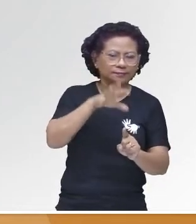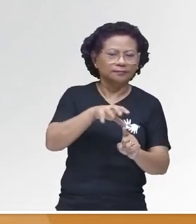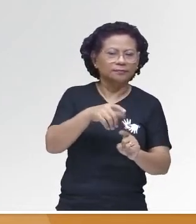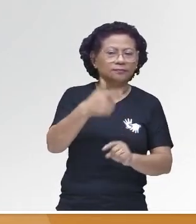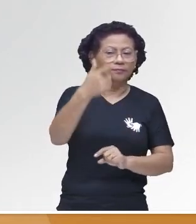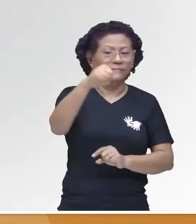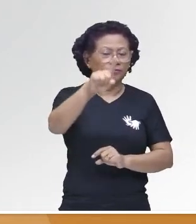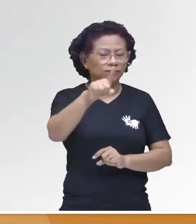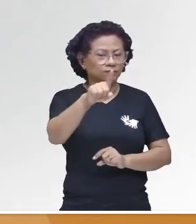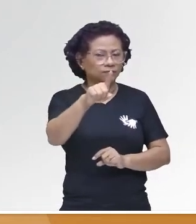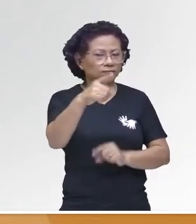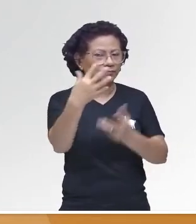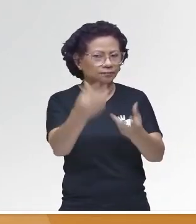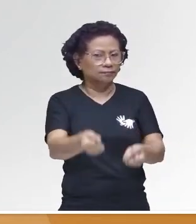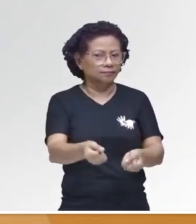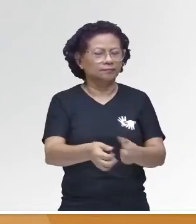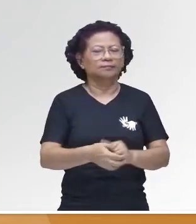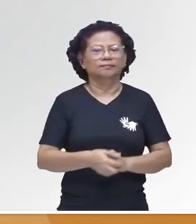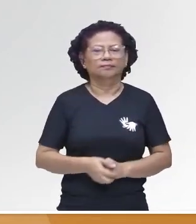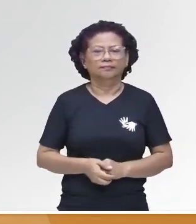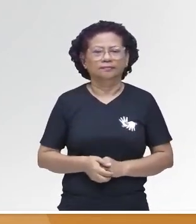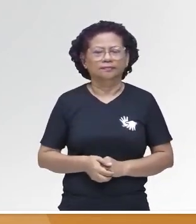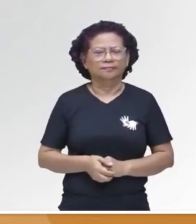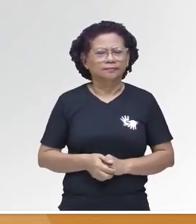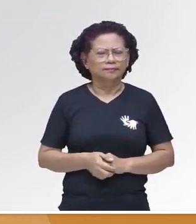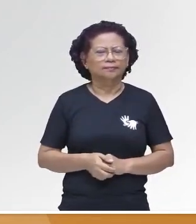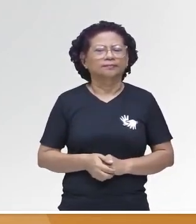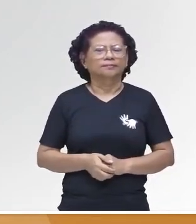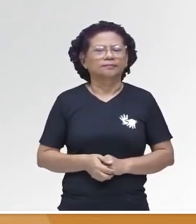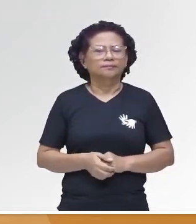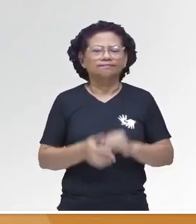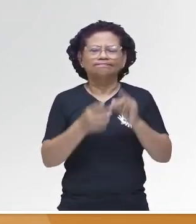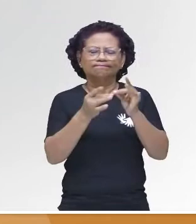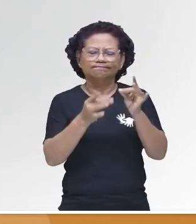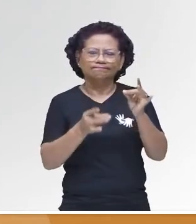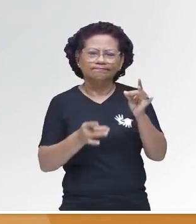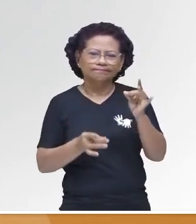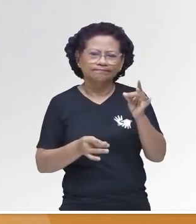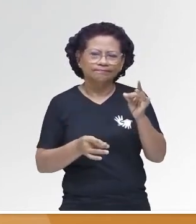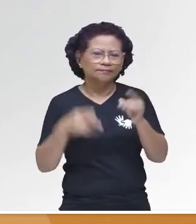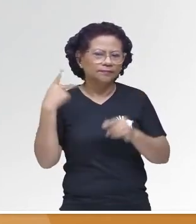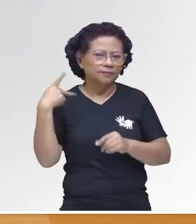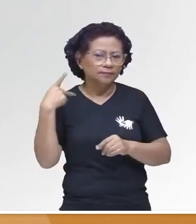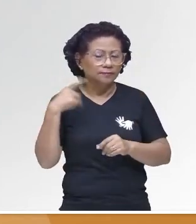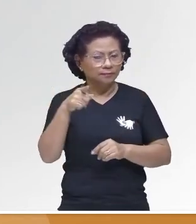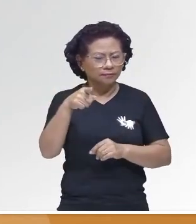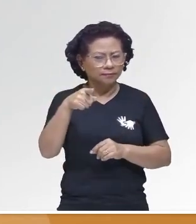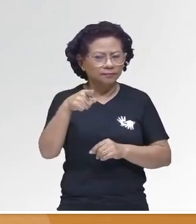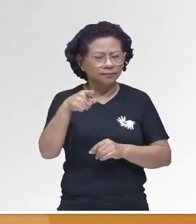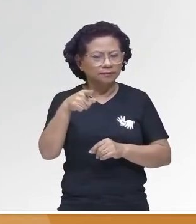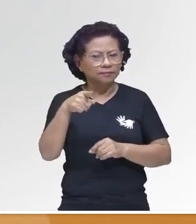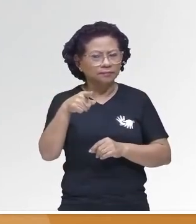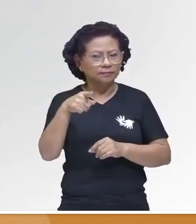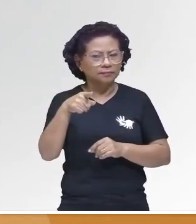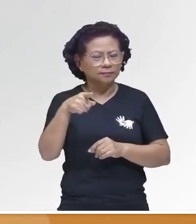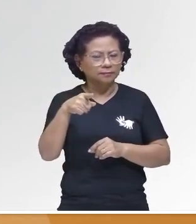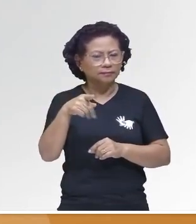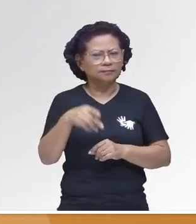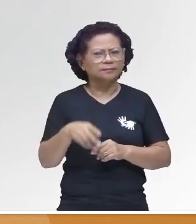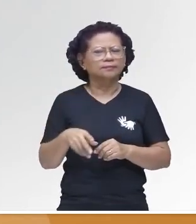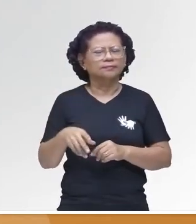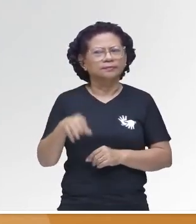entendam. O que é a política? Observem bem, como isso que eu vou falar vai fazer sentido se vocês colocarem no nosso dia a